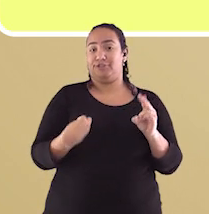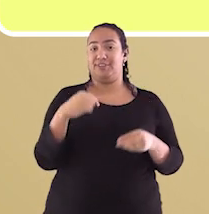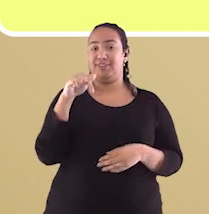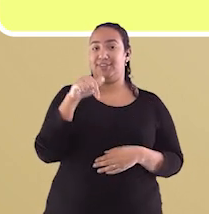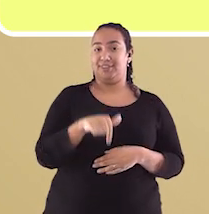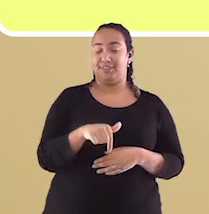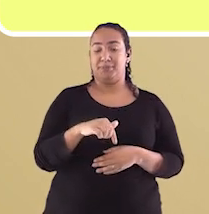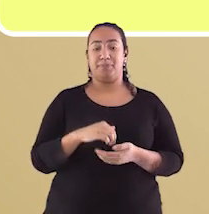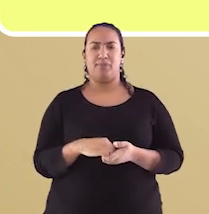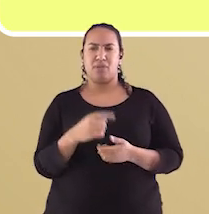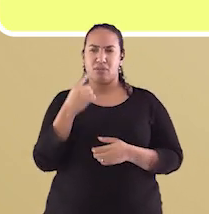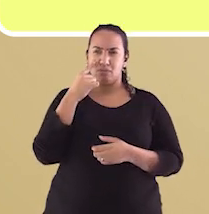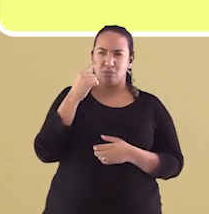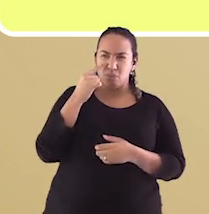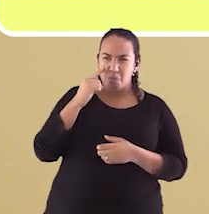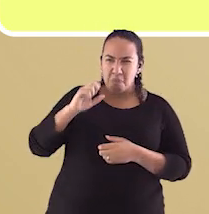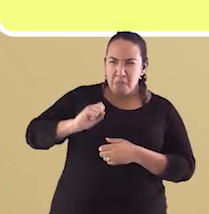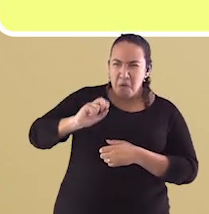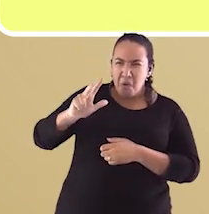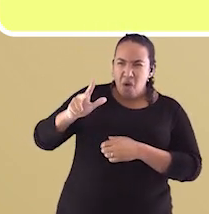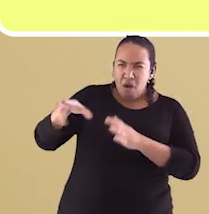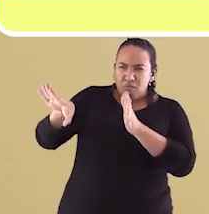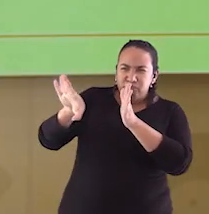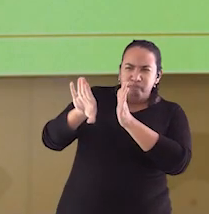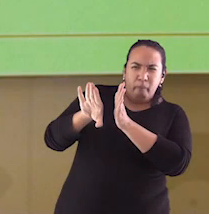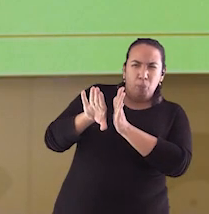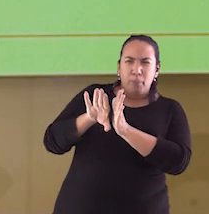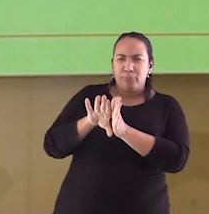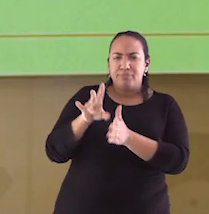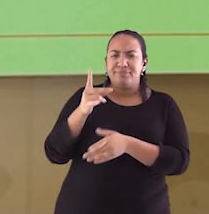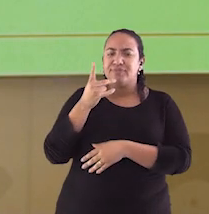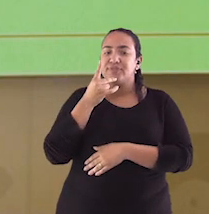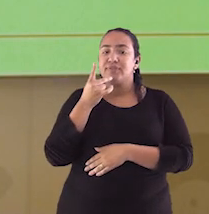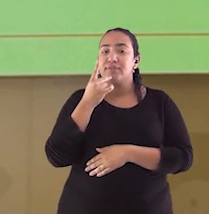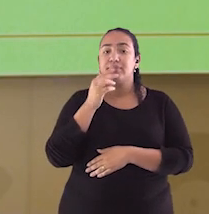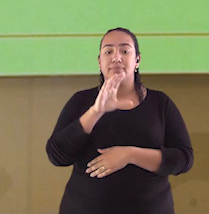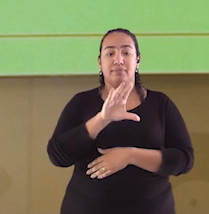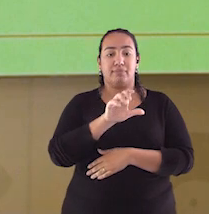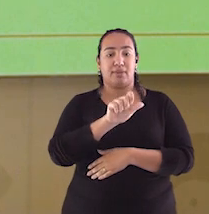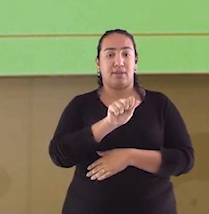aqui. Quando viram os homens brancos chegando, eles diziam